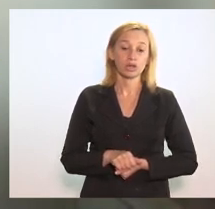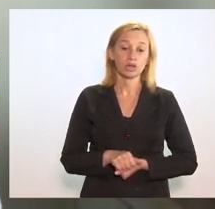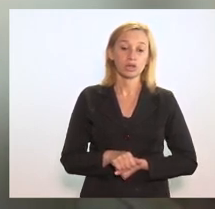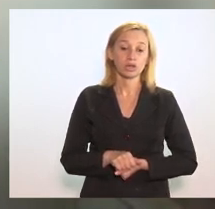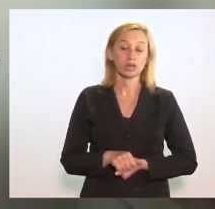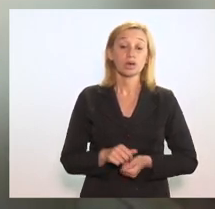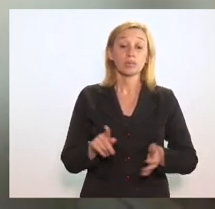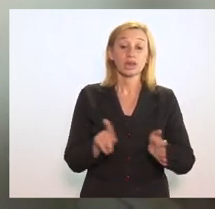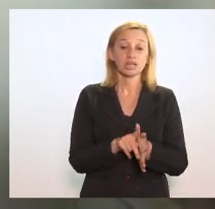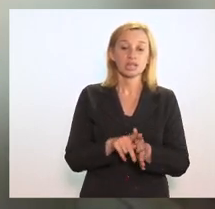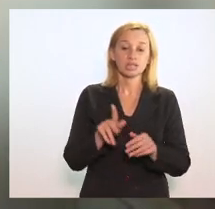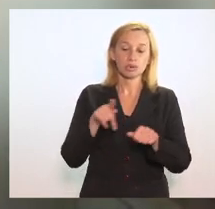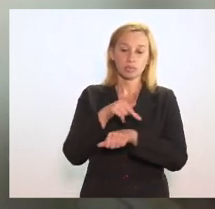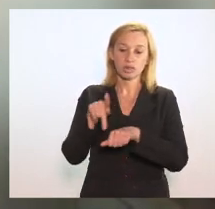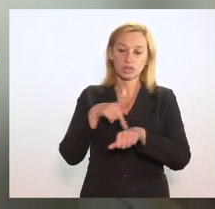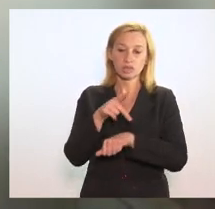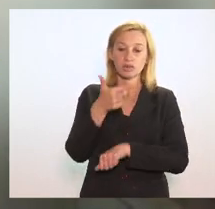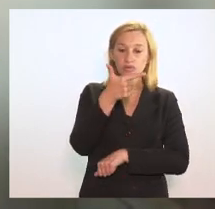país.